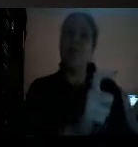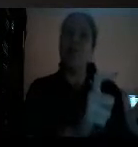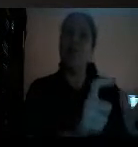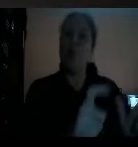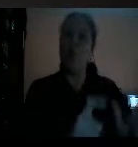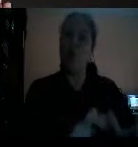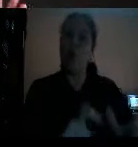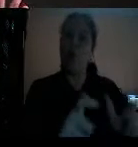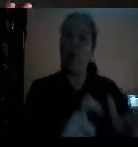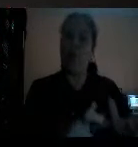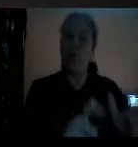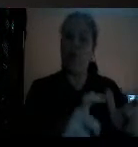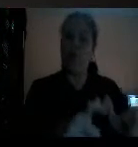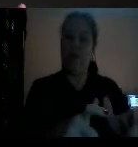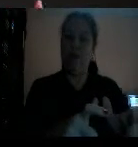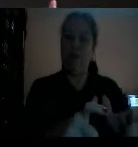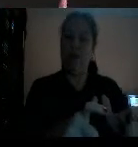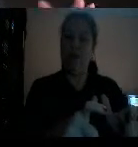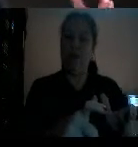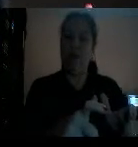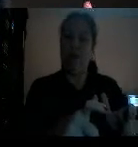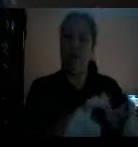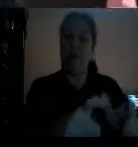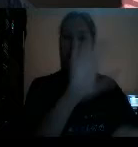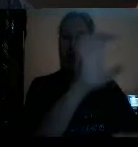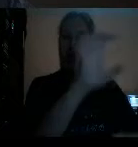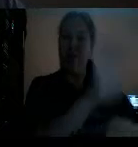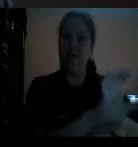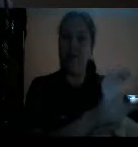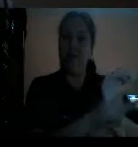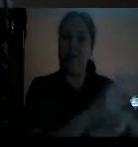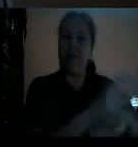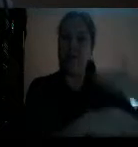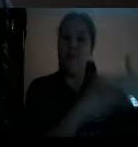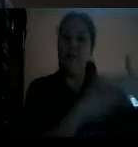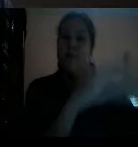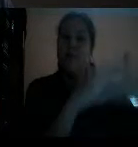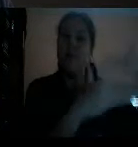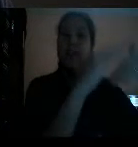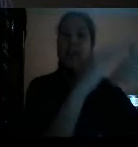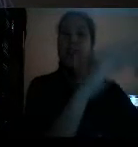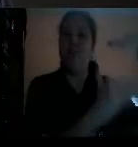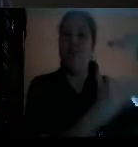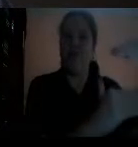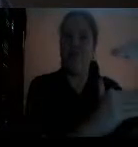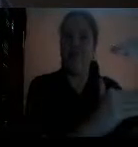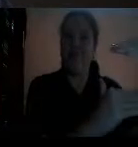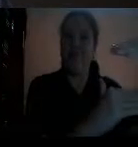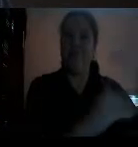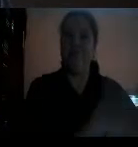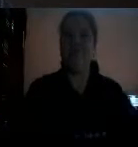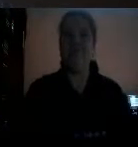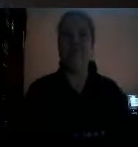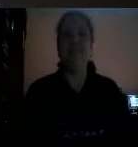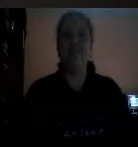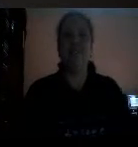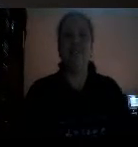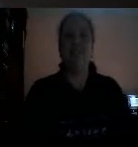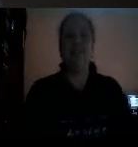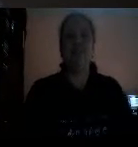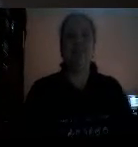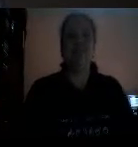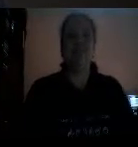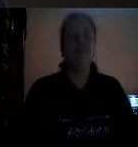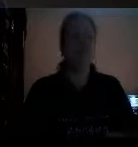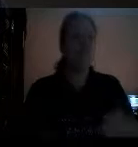forma? É a região onde vai haver o desenvolvimento deste estado. Tá? Então essa região pode